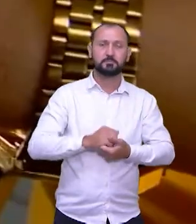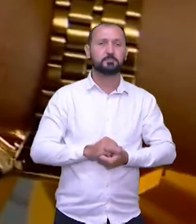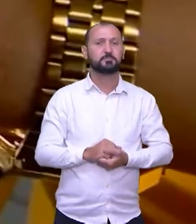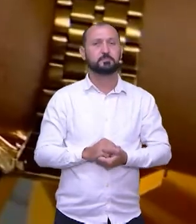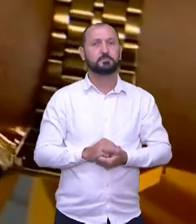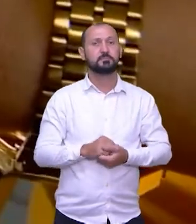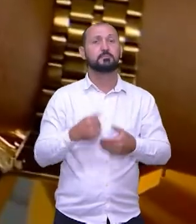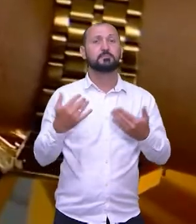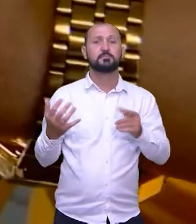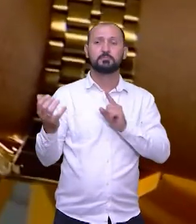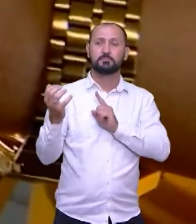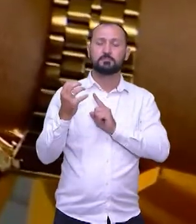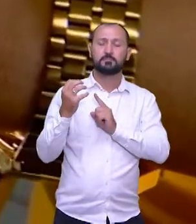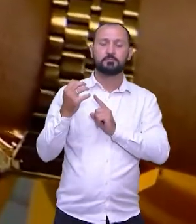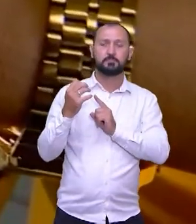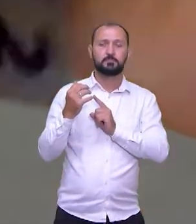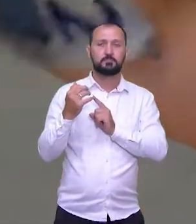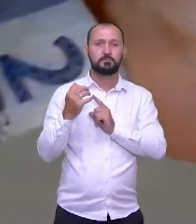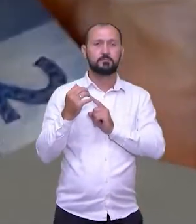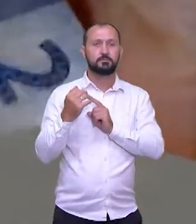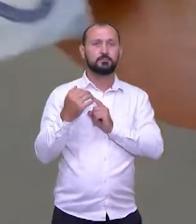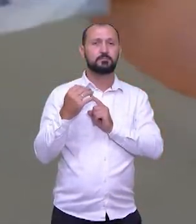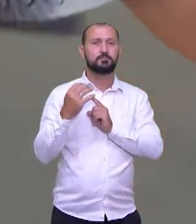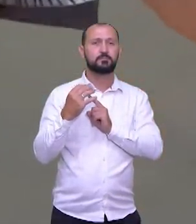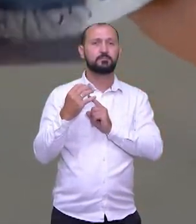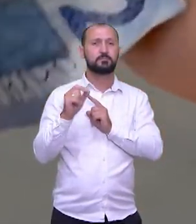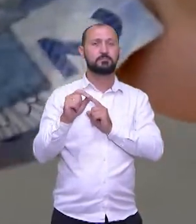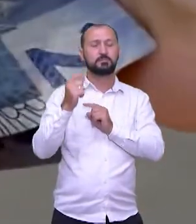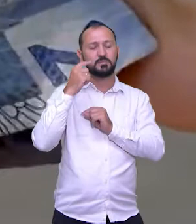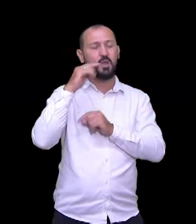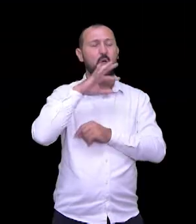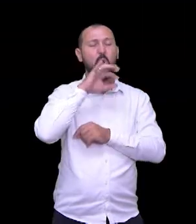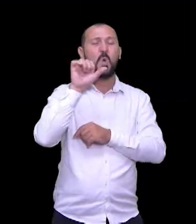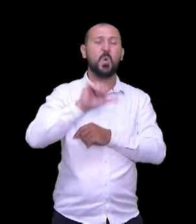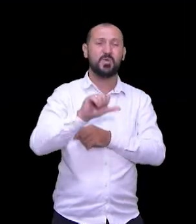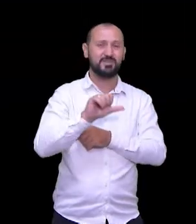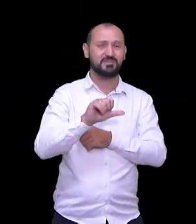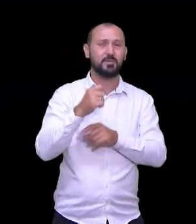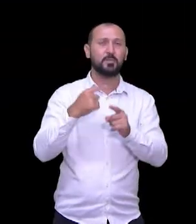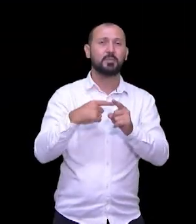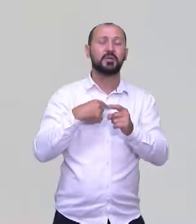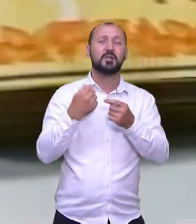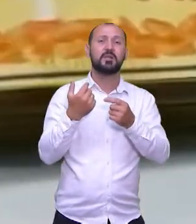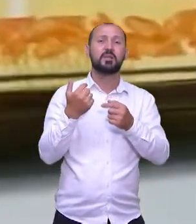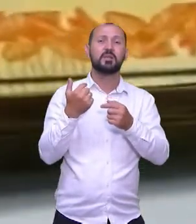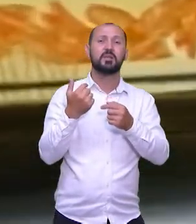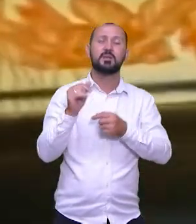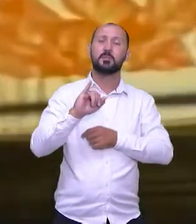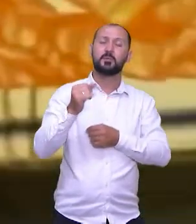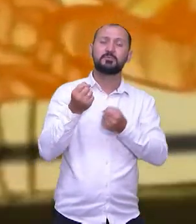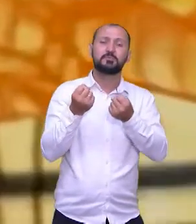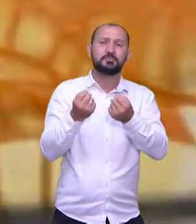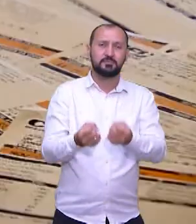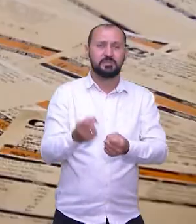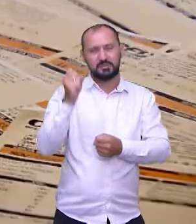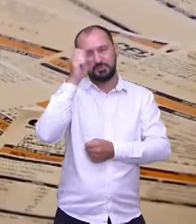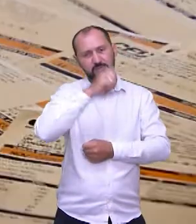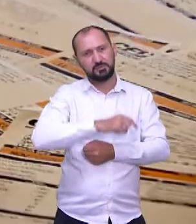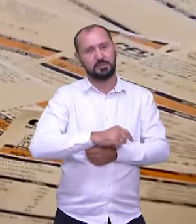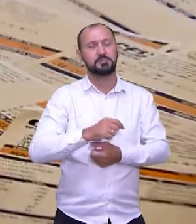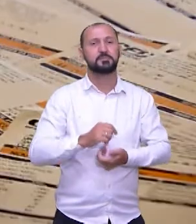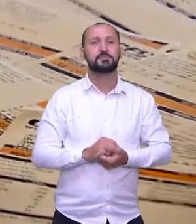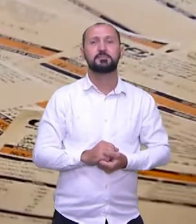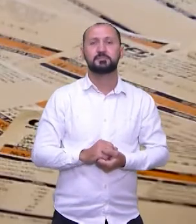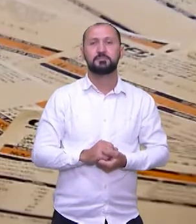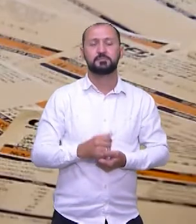empreender. Isso é um efeito colateral muito negativo, fruto de carga tributária excessiva e de